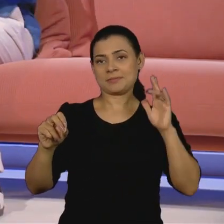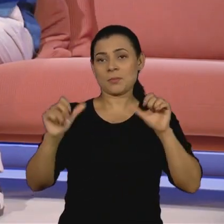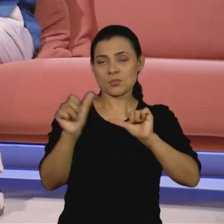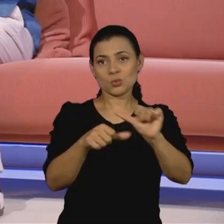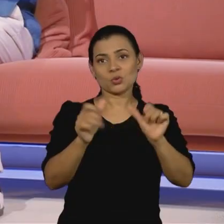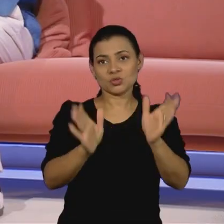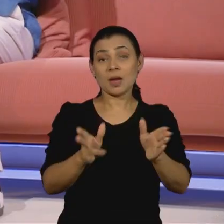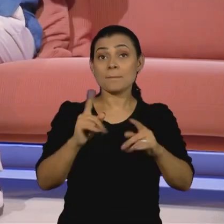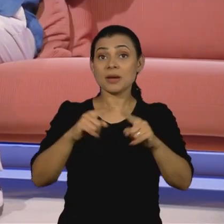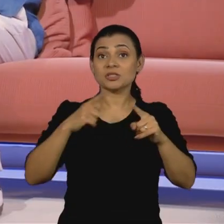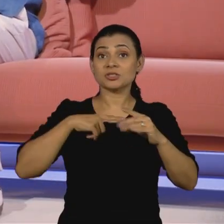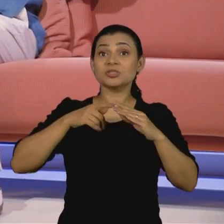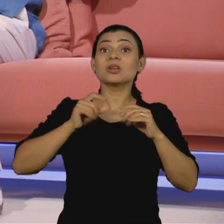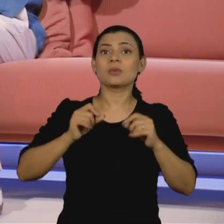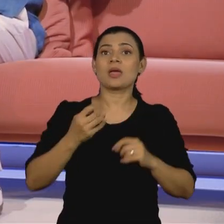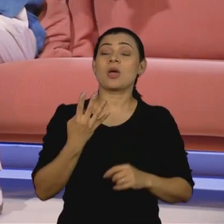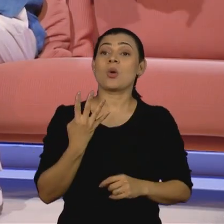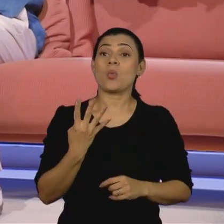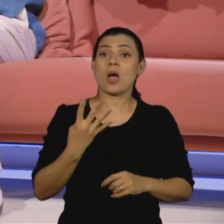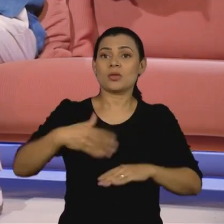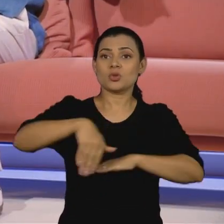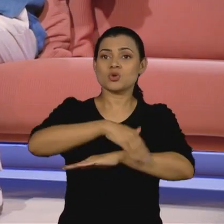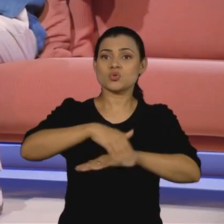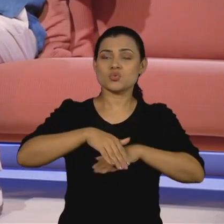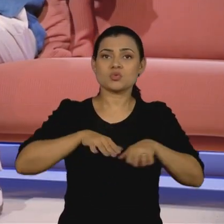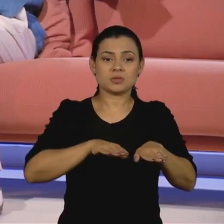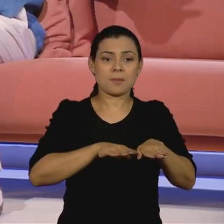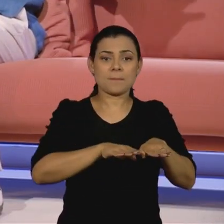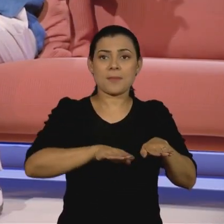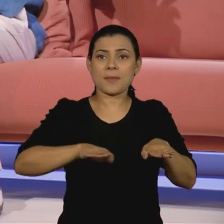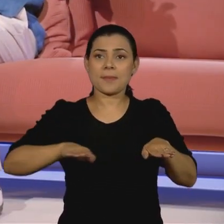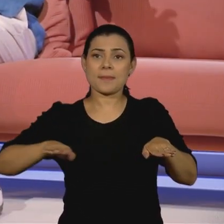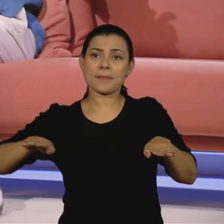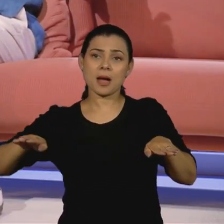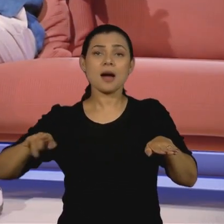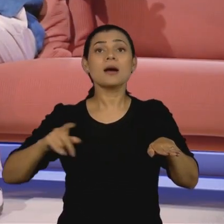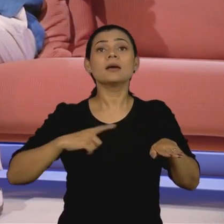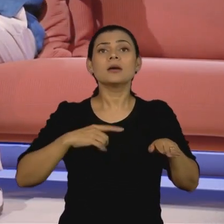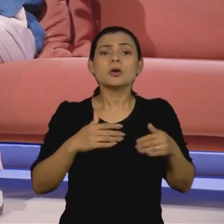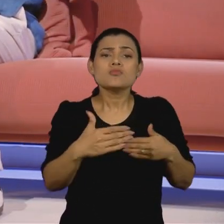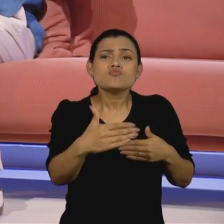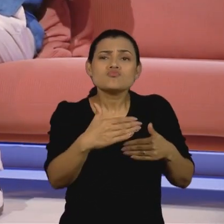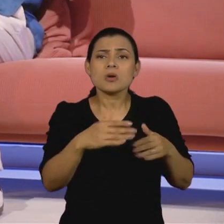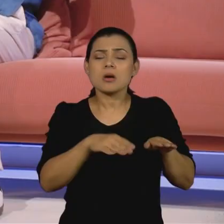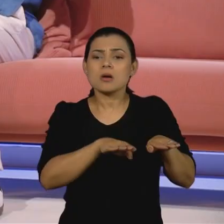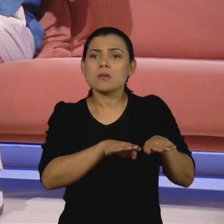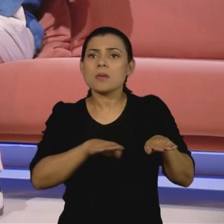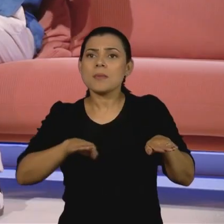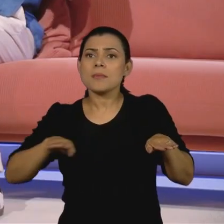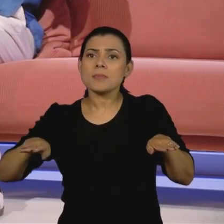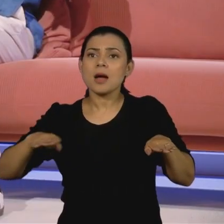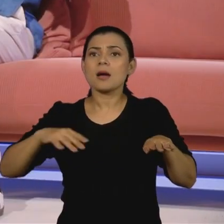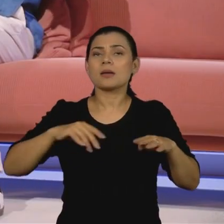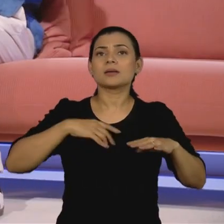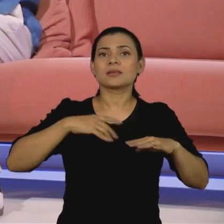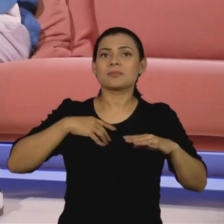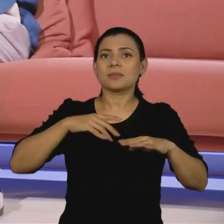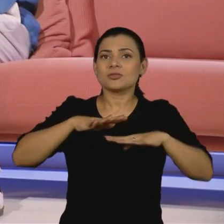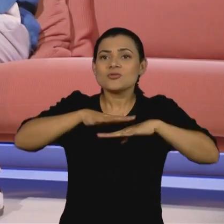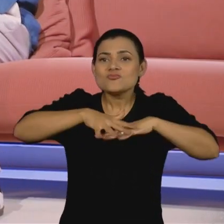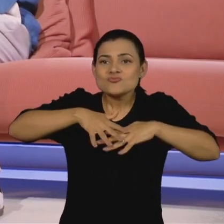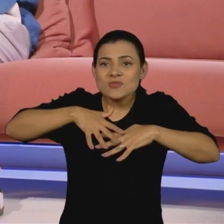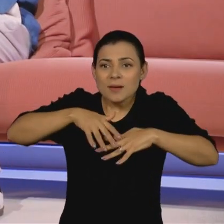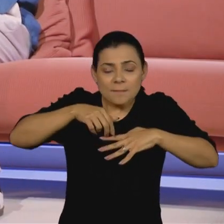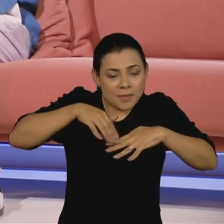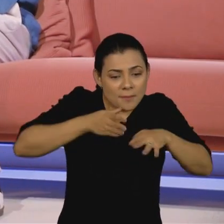baixada, 4 ruas de terra assim, fazendo 500 metros cada rua, ruazinhas pequenas, fazendo um jogo da velha ali. Eu fiquei